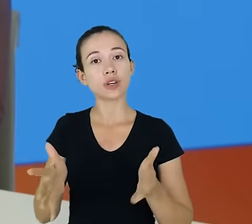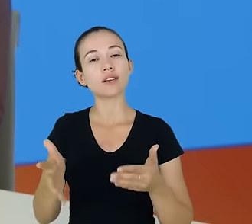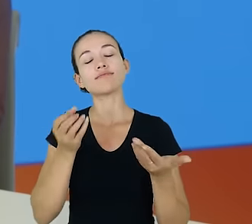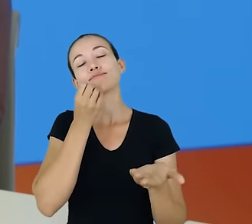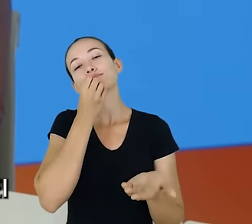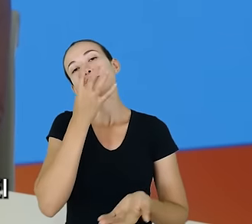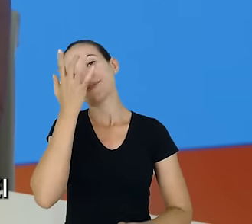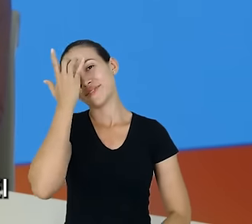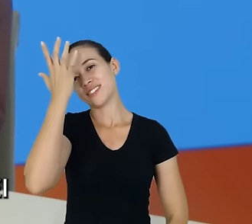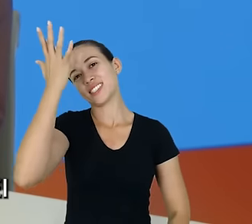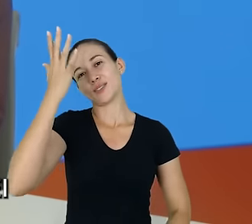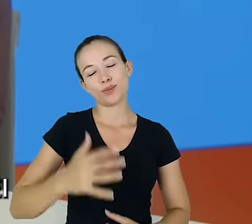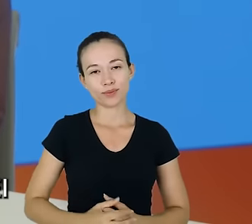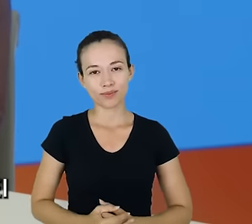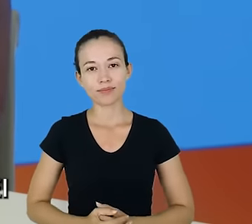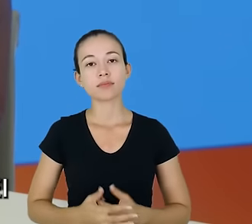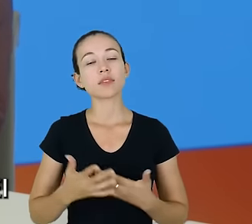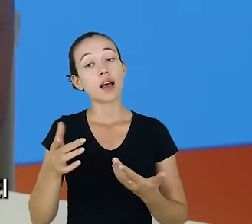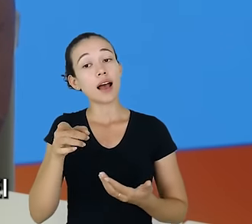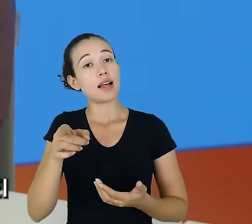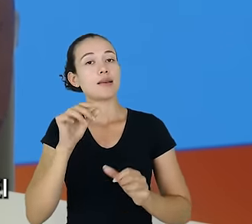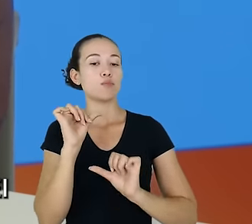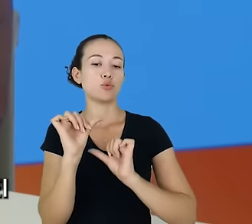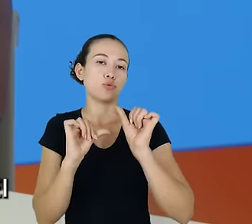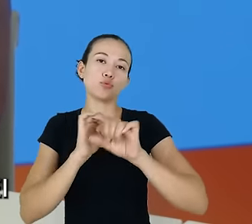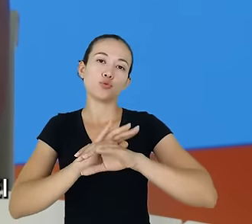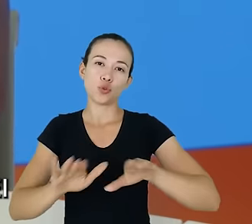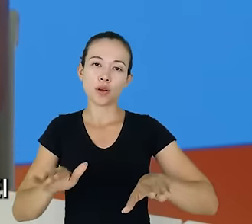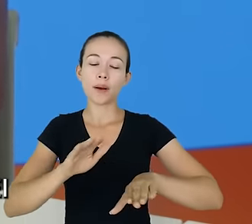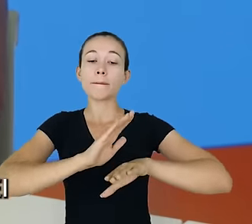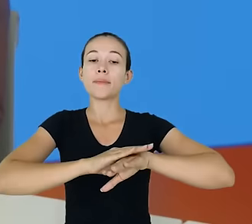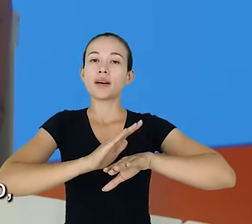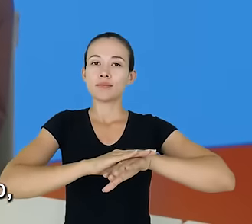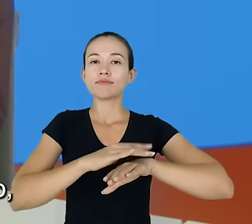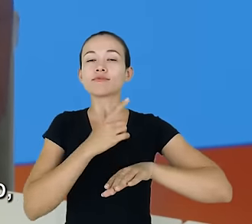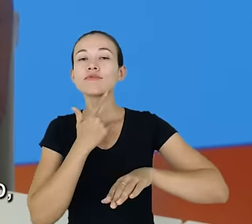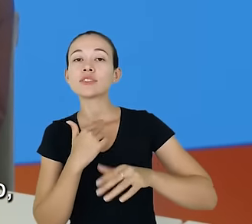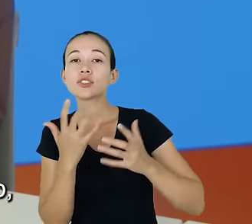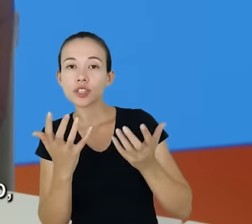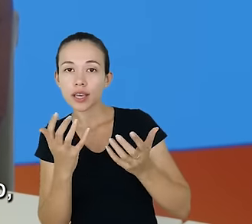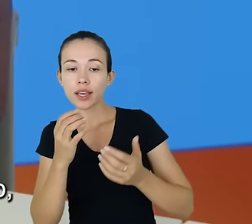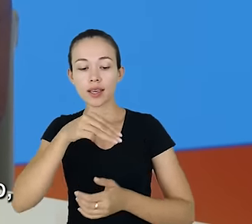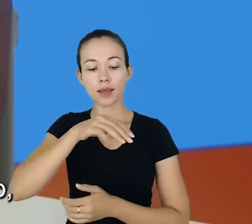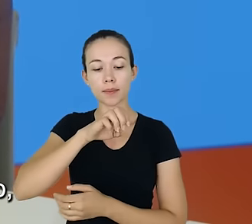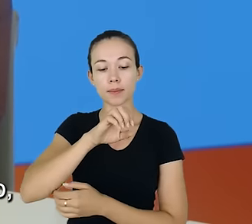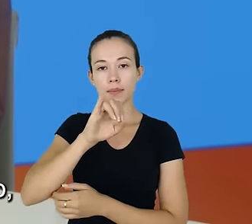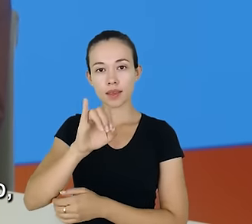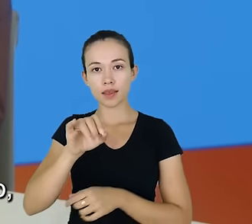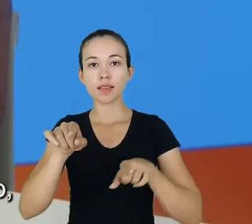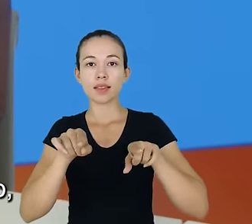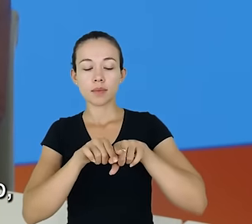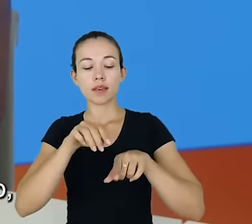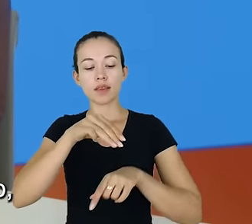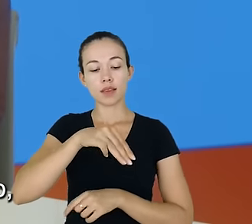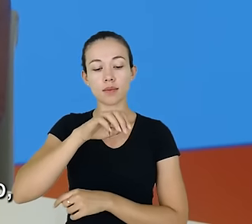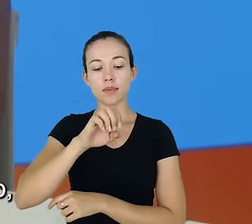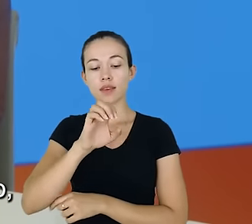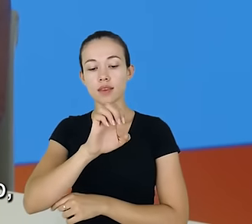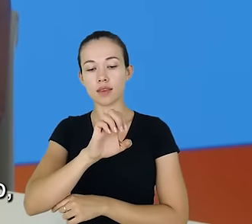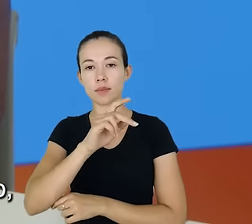então o que alterou foi isso a parte do voluntário do mei e a parte da mepp já é o